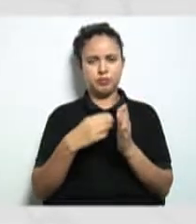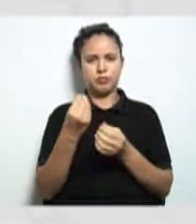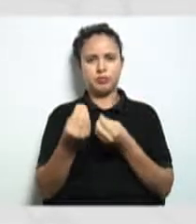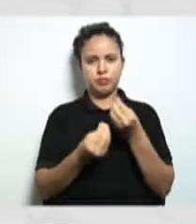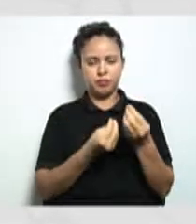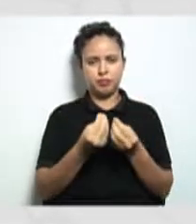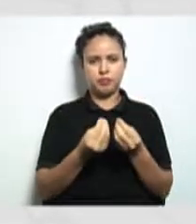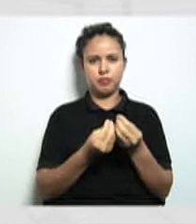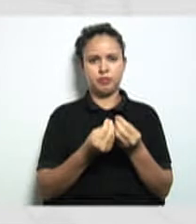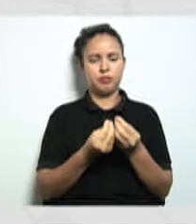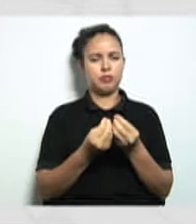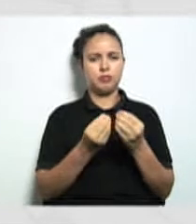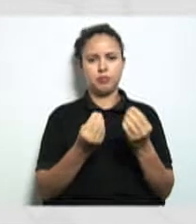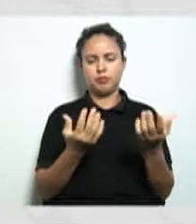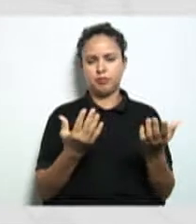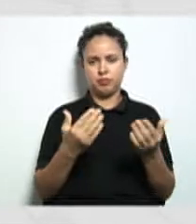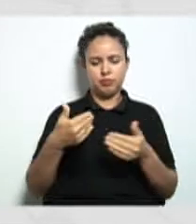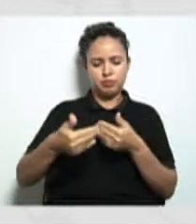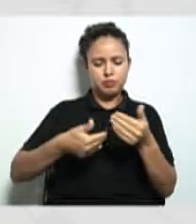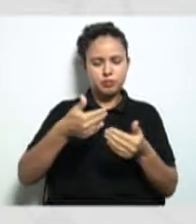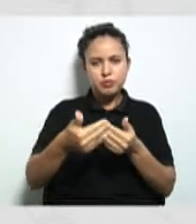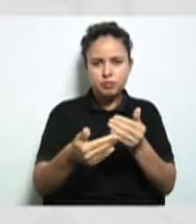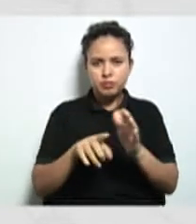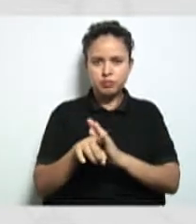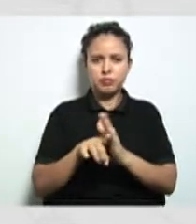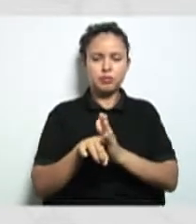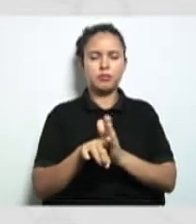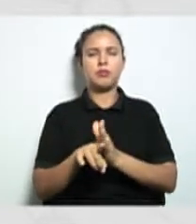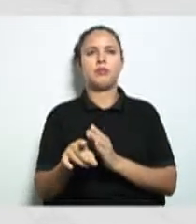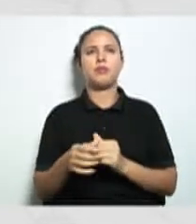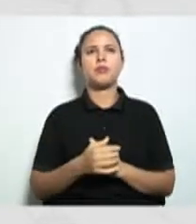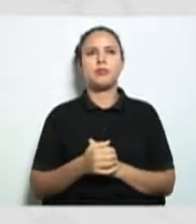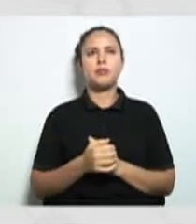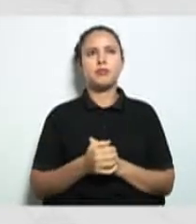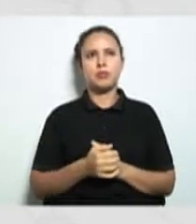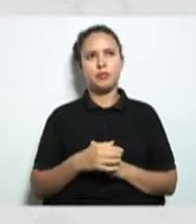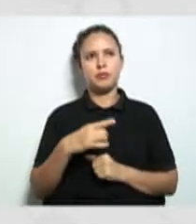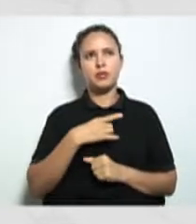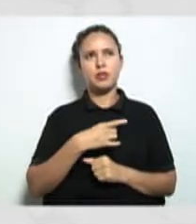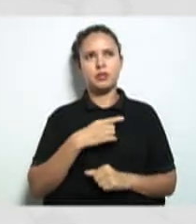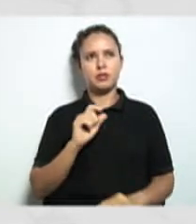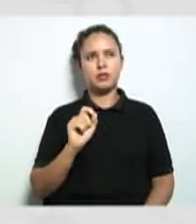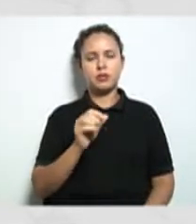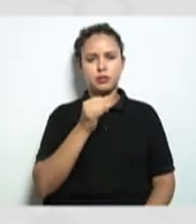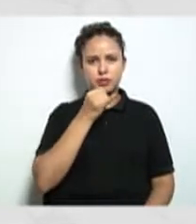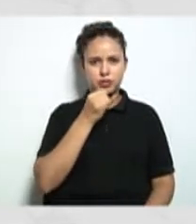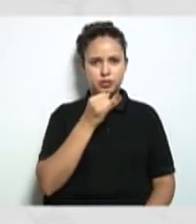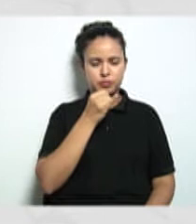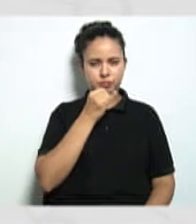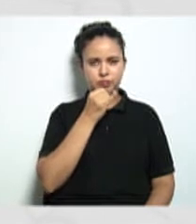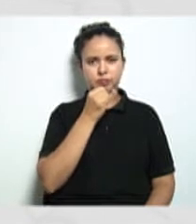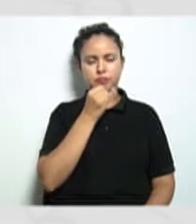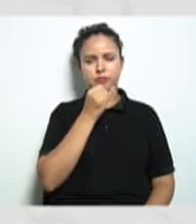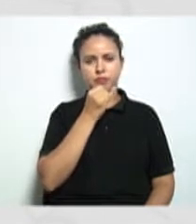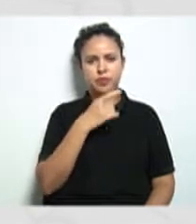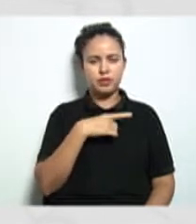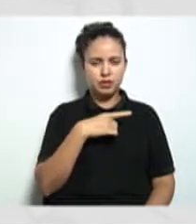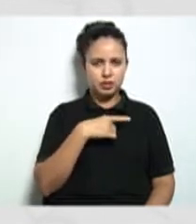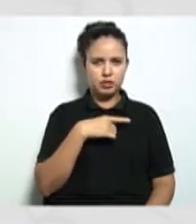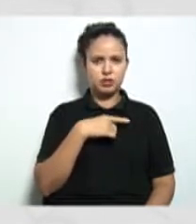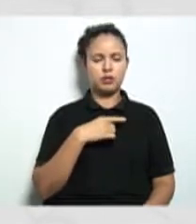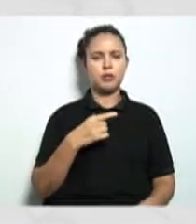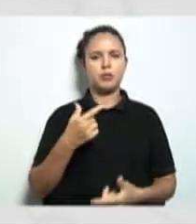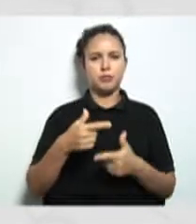possa desenvolver a sua pesquisa. Nós temos, então, o exemplo de um